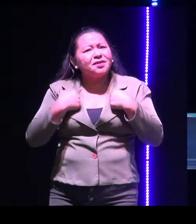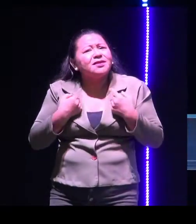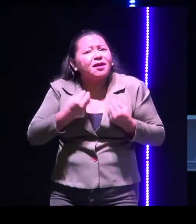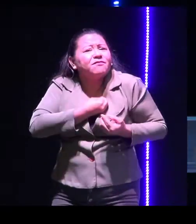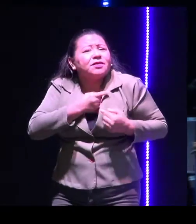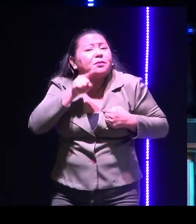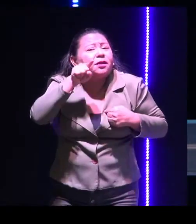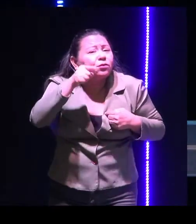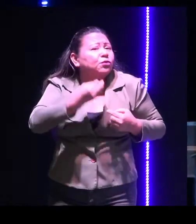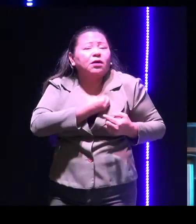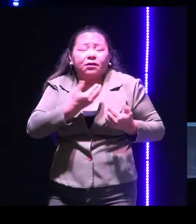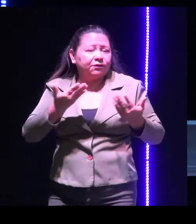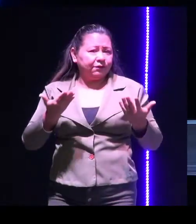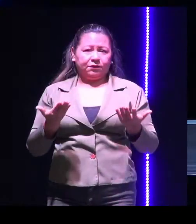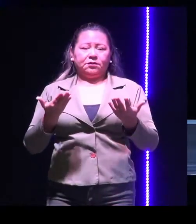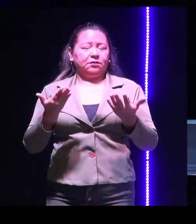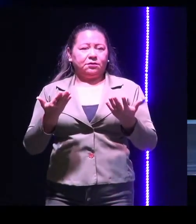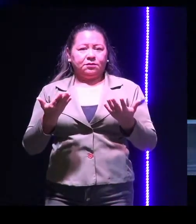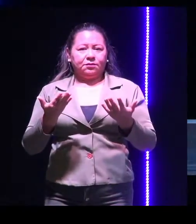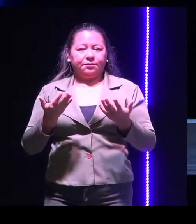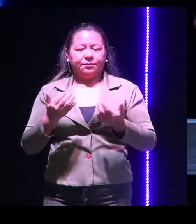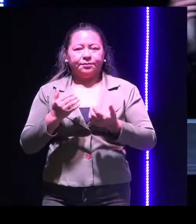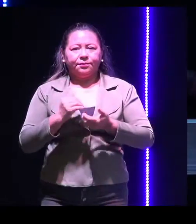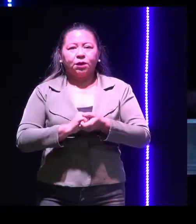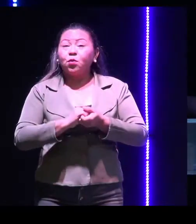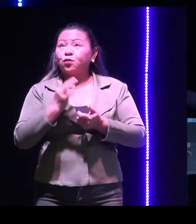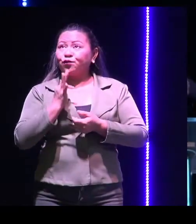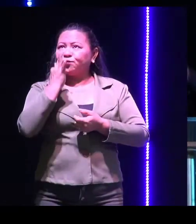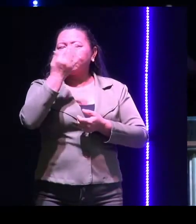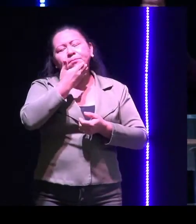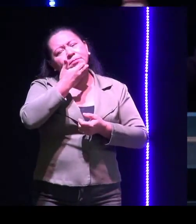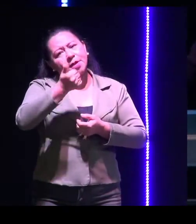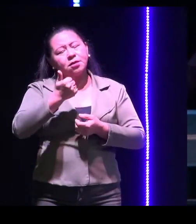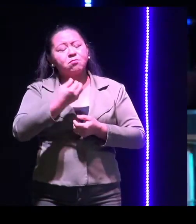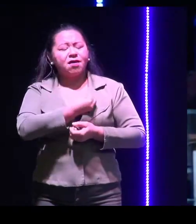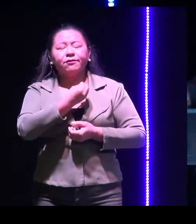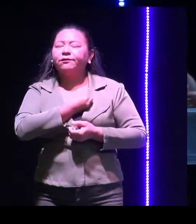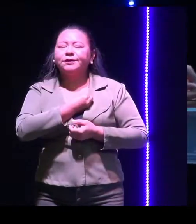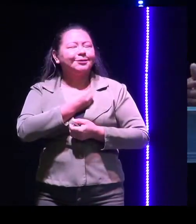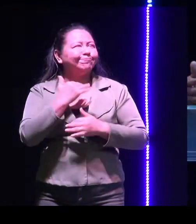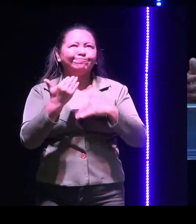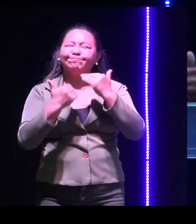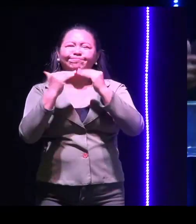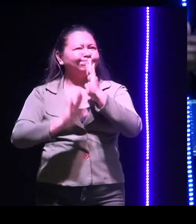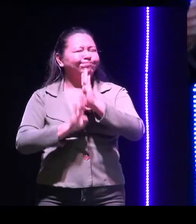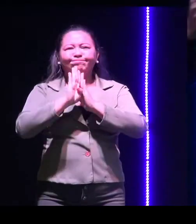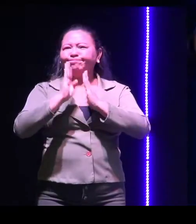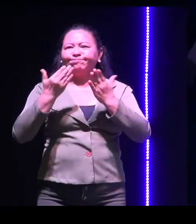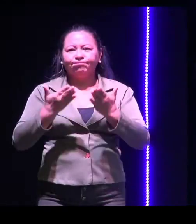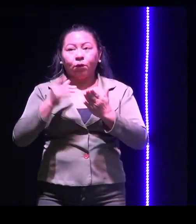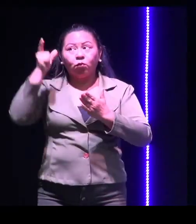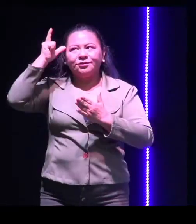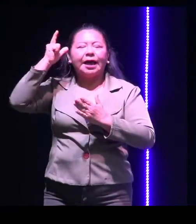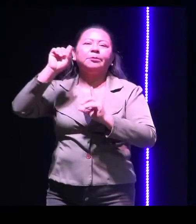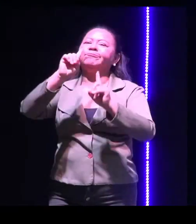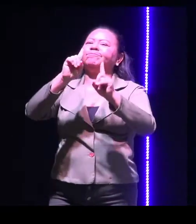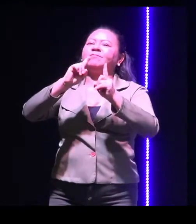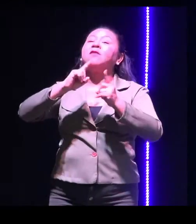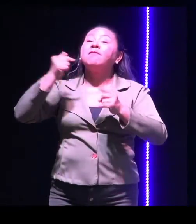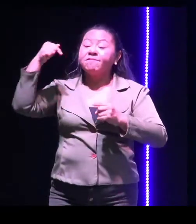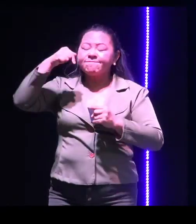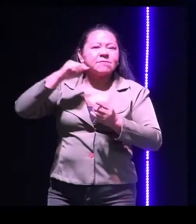daquilo que o Senhor tem para você. Um futuro, uma vida em abundância. O diabo veio